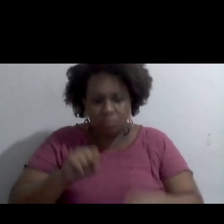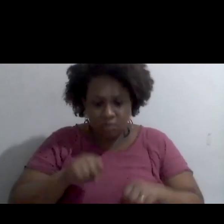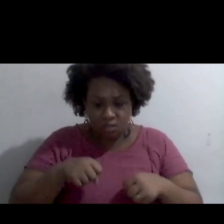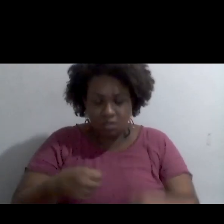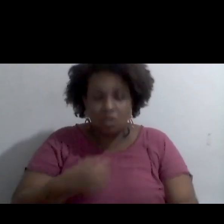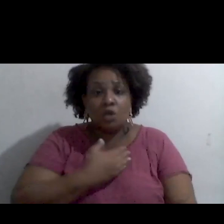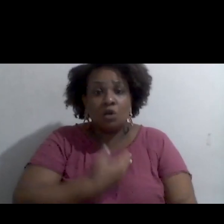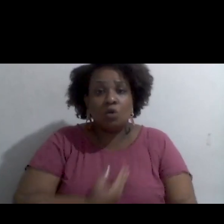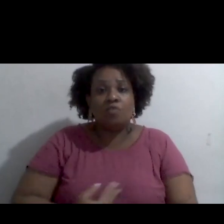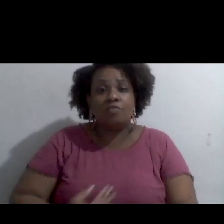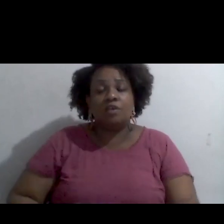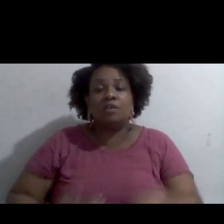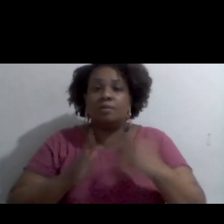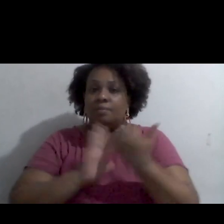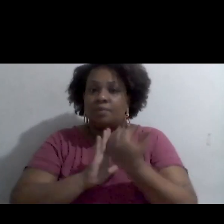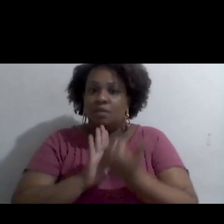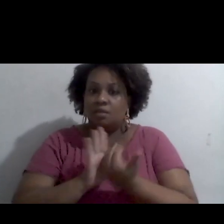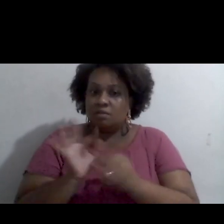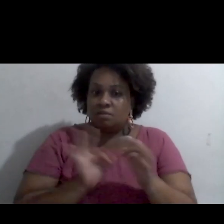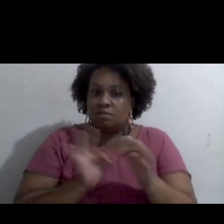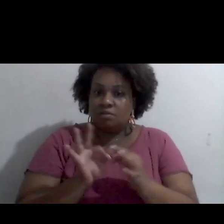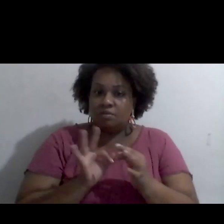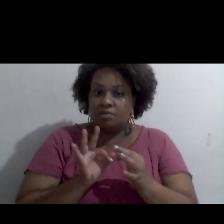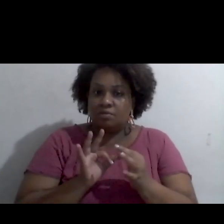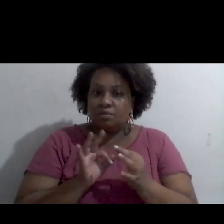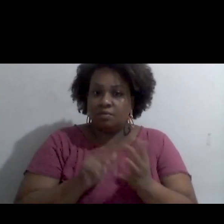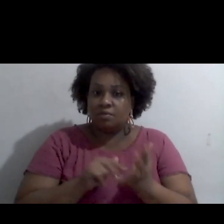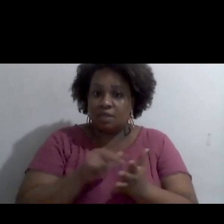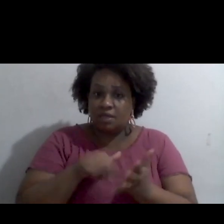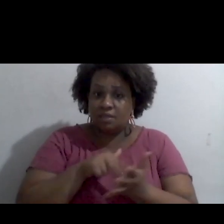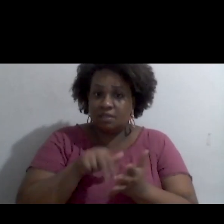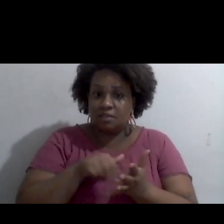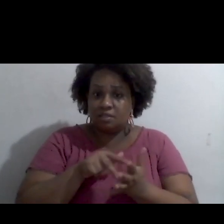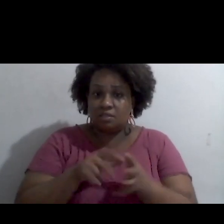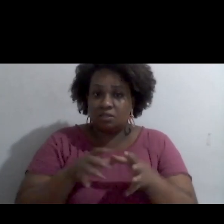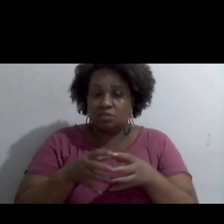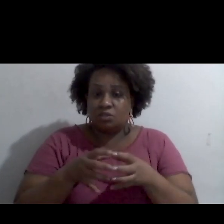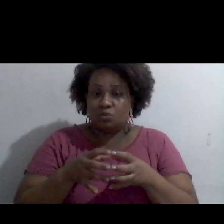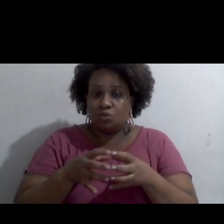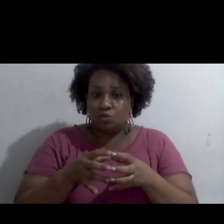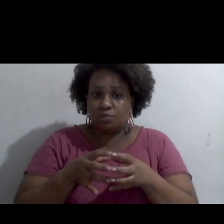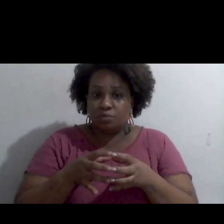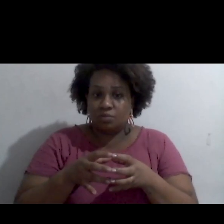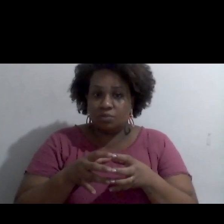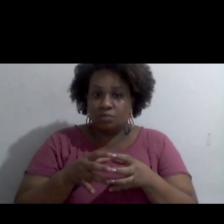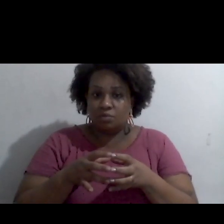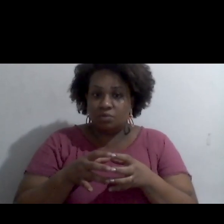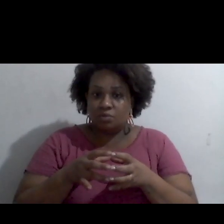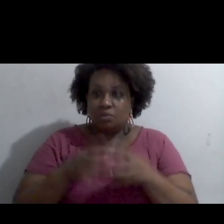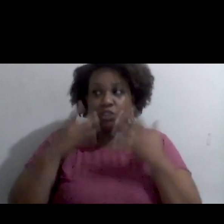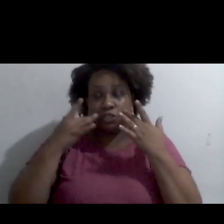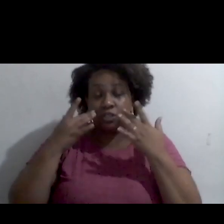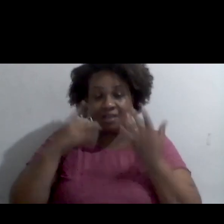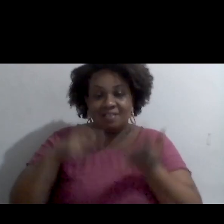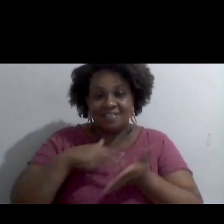para fazer um plano. A dança, o pessoal de dança todo, sem tirar o pessoal de teatro, que também fez, mas